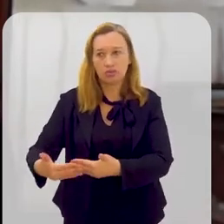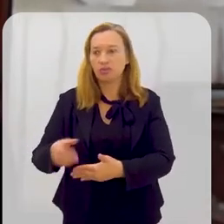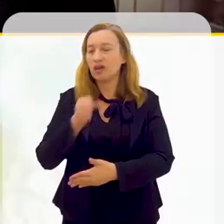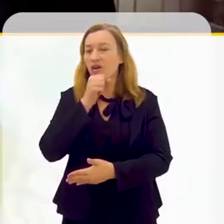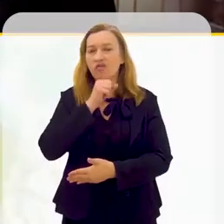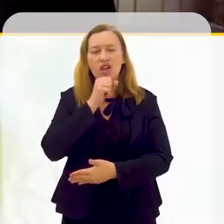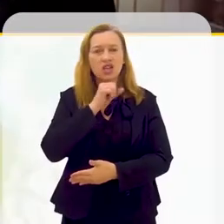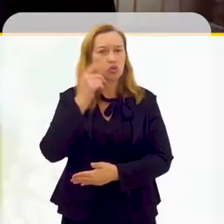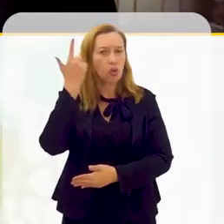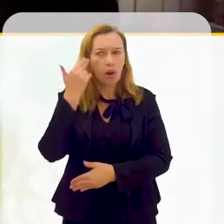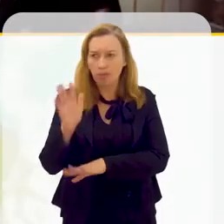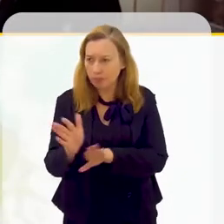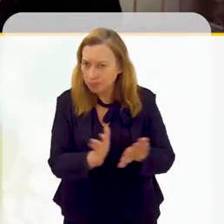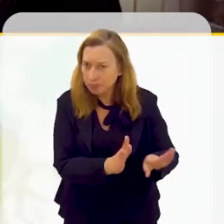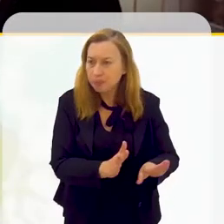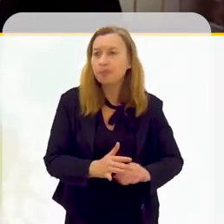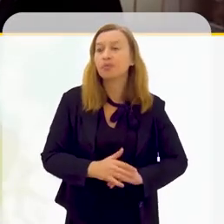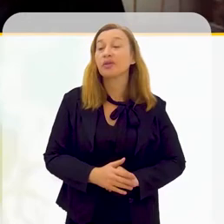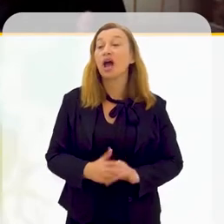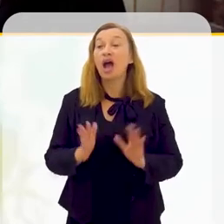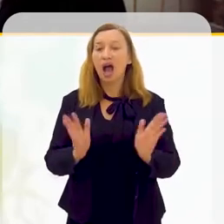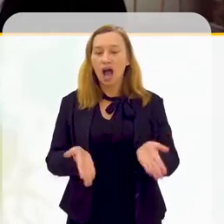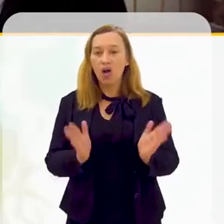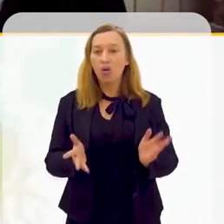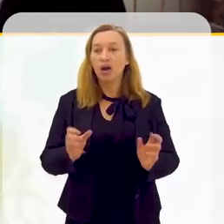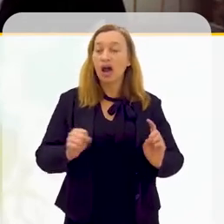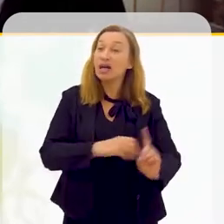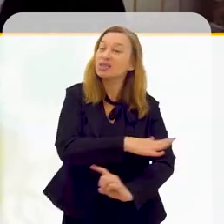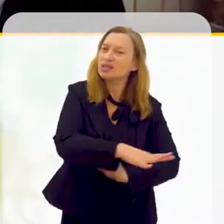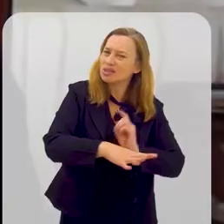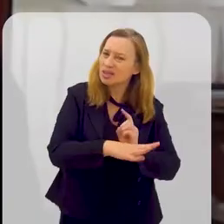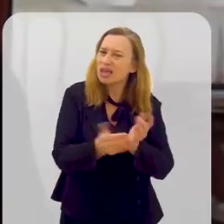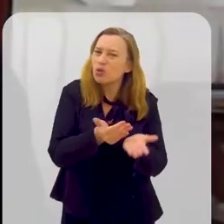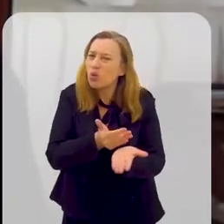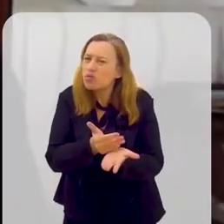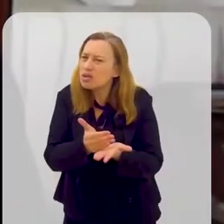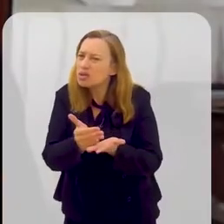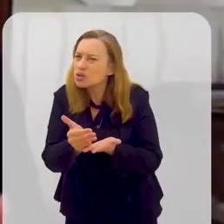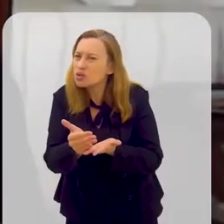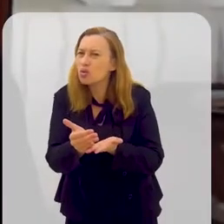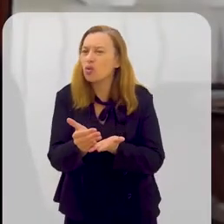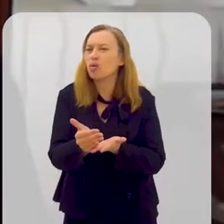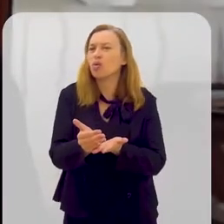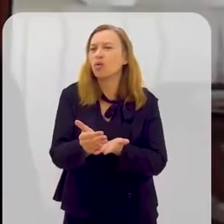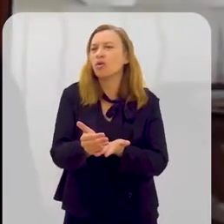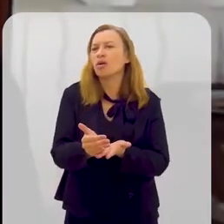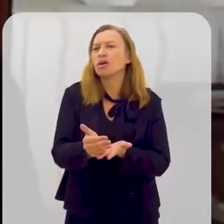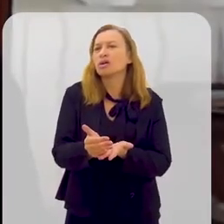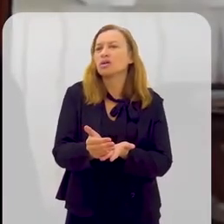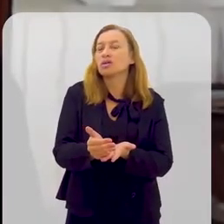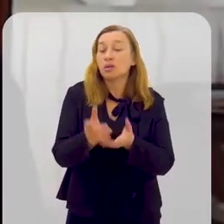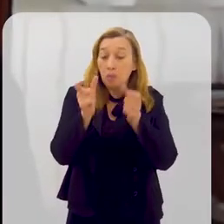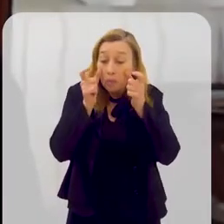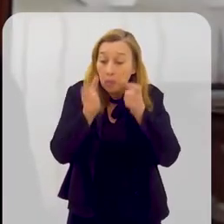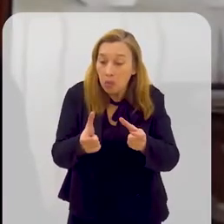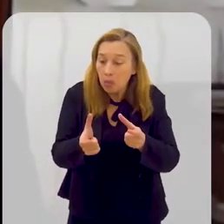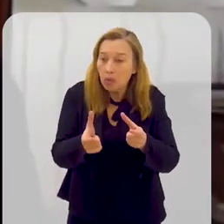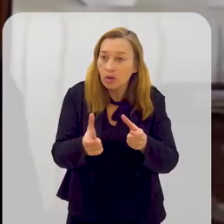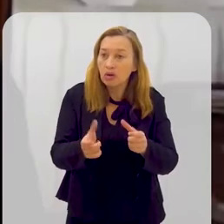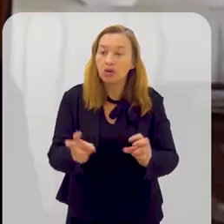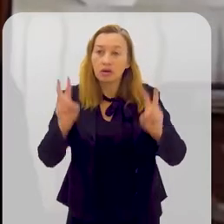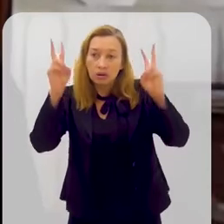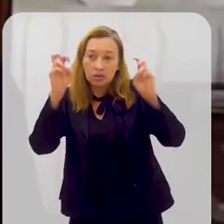evolutivo Entendeu agora é a sociedade começou a ser chamada